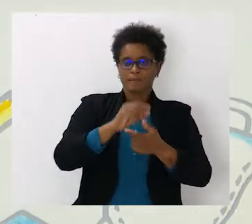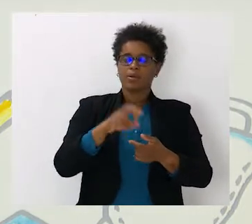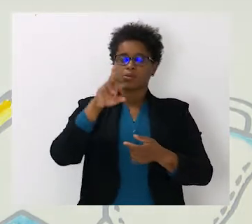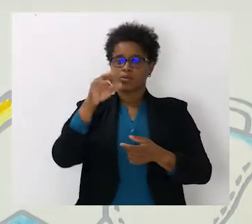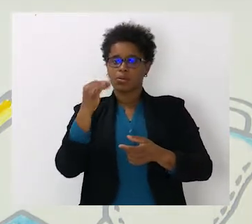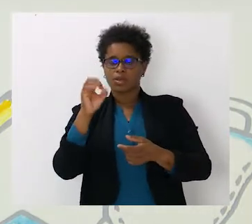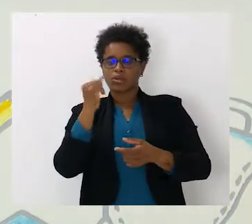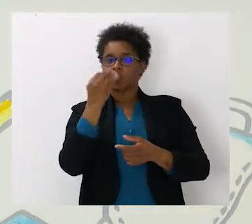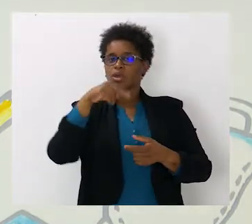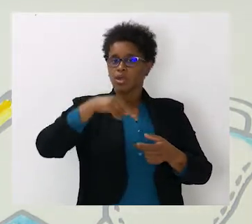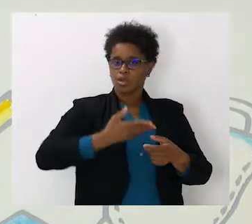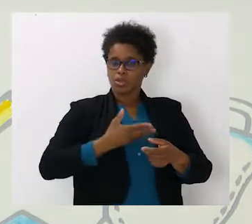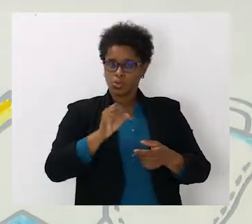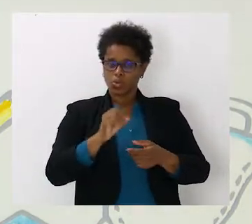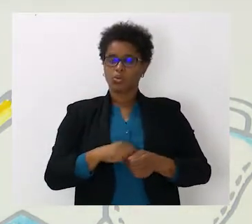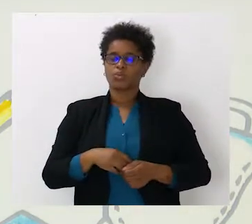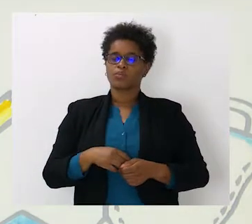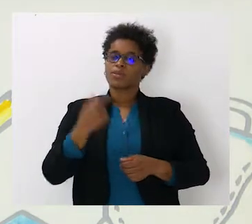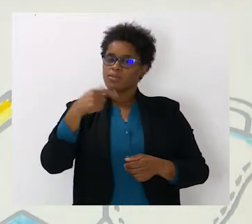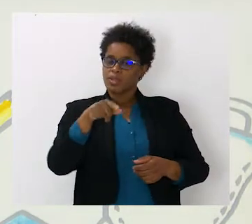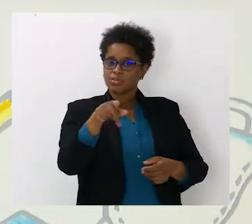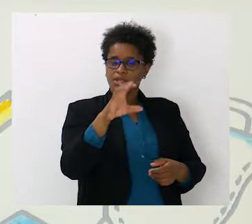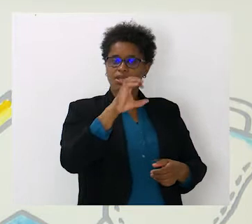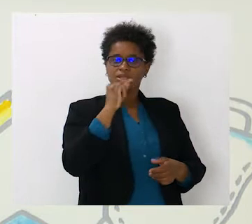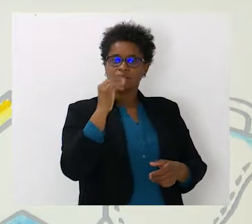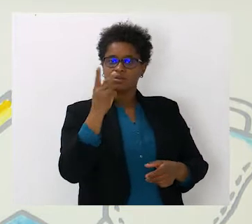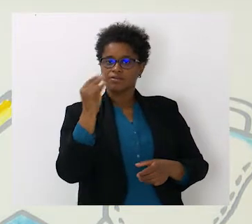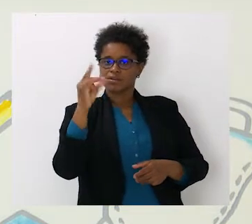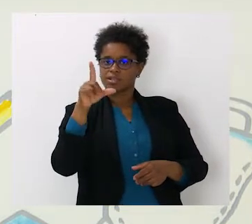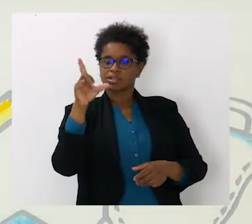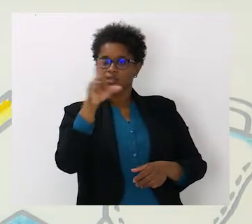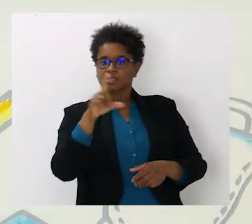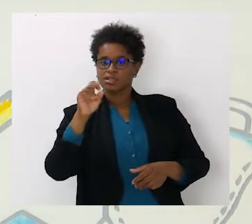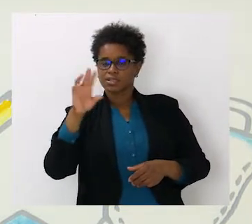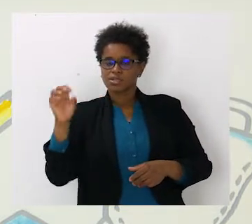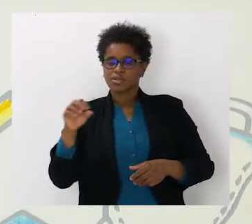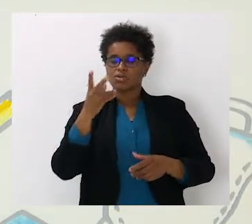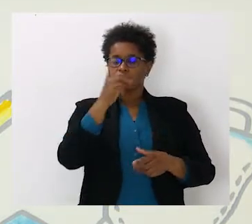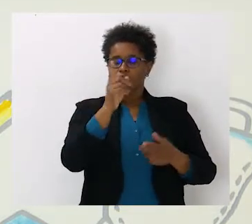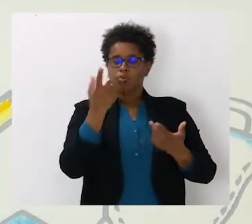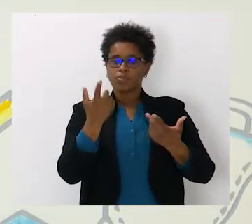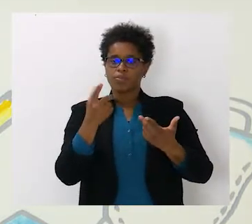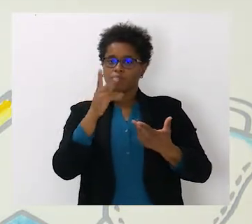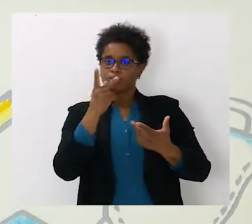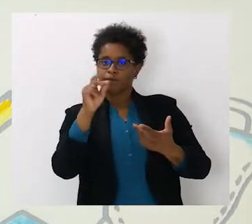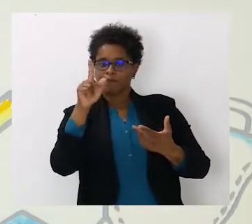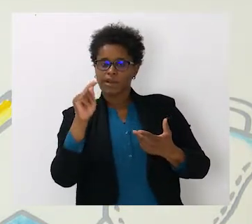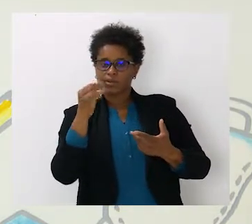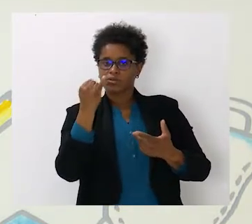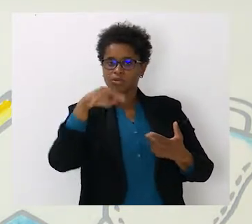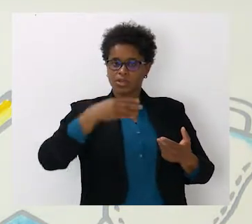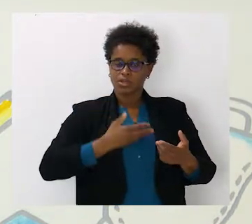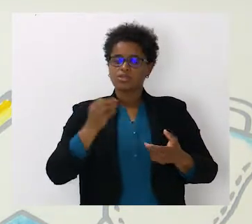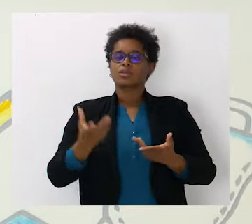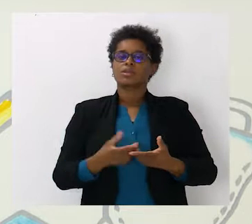rio Indo, temos a civilização do Vale do Indo. E nas